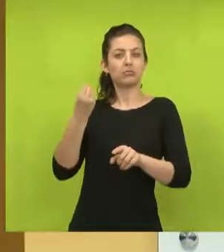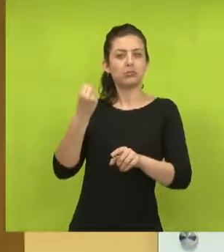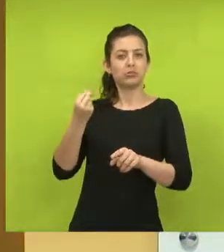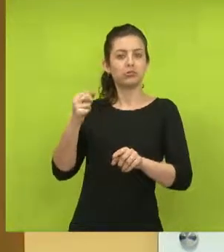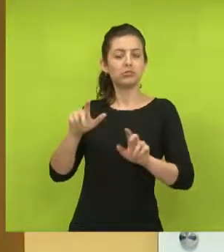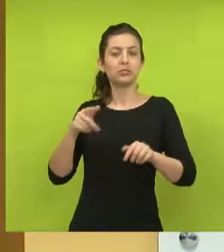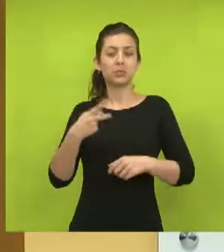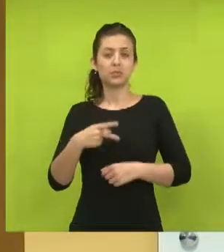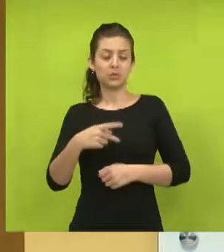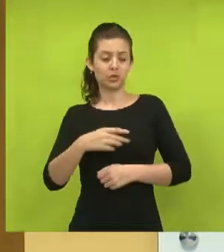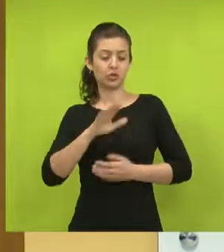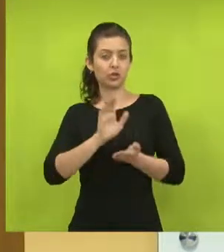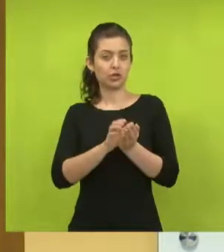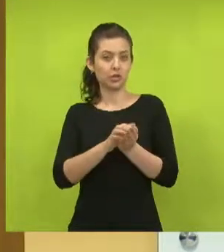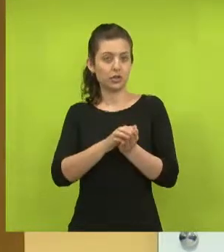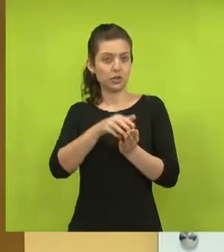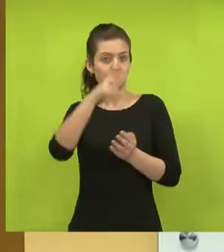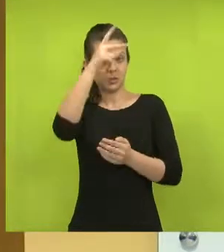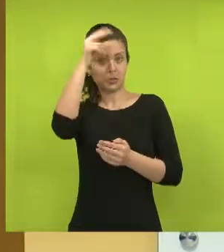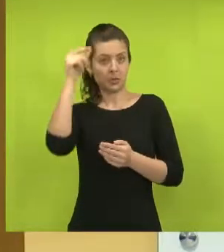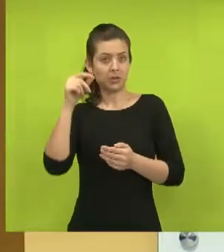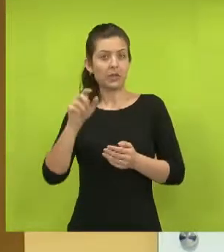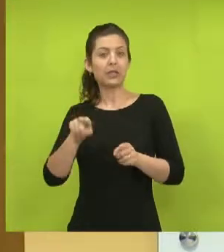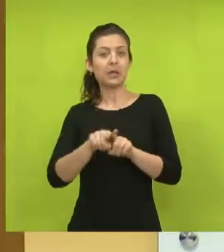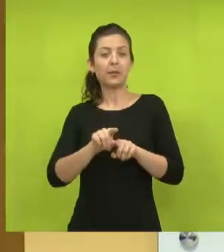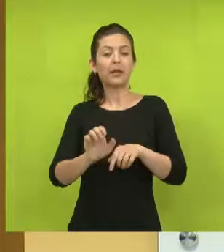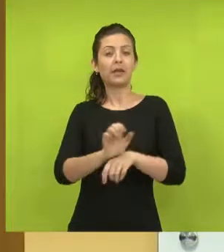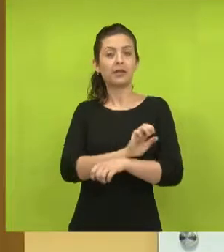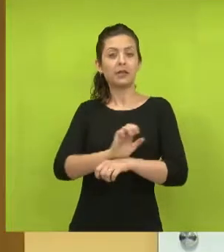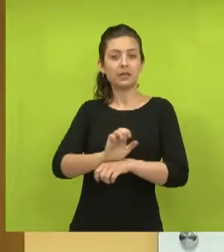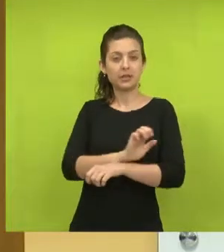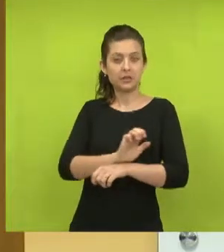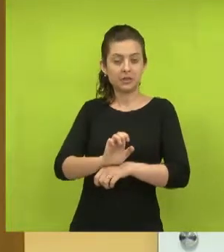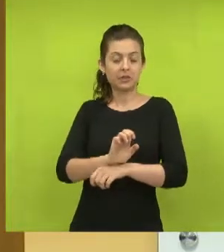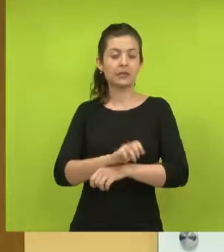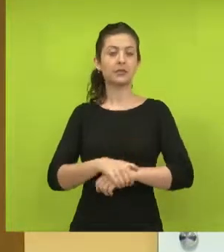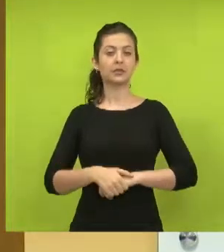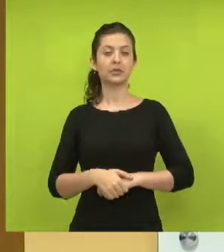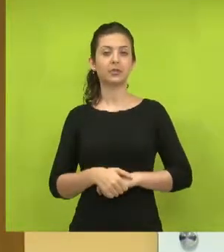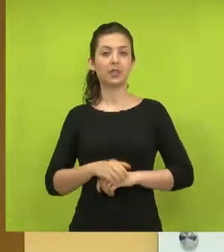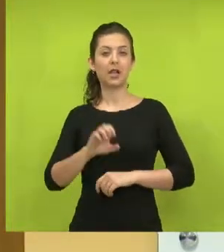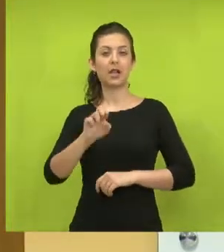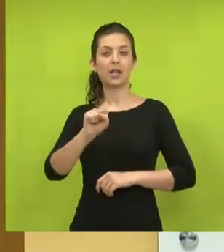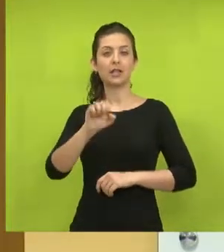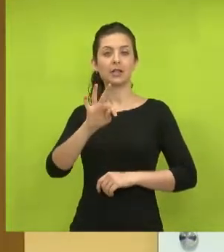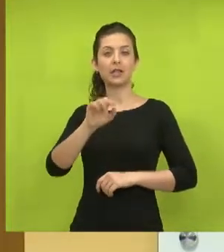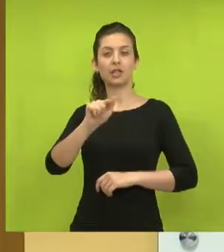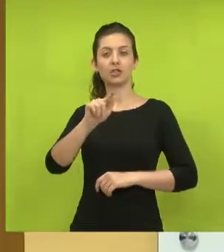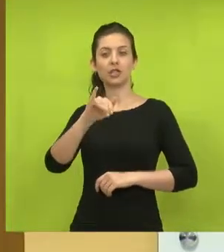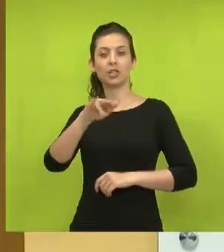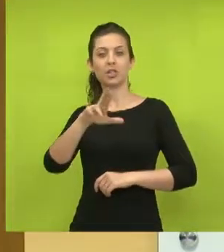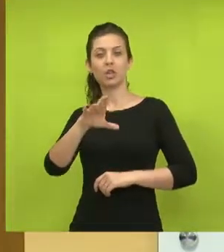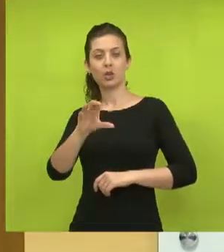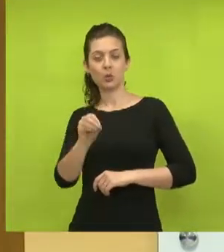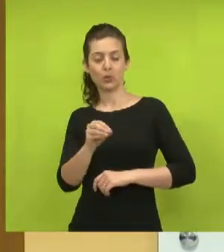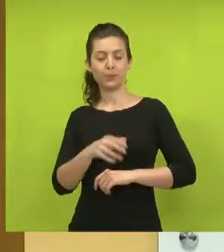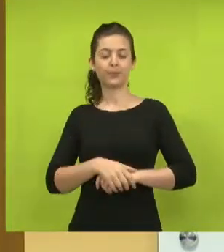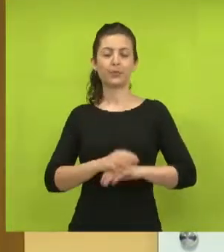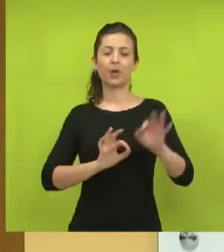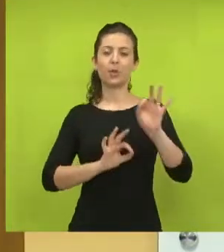Câmara Municipal de Jacareí e também os estagiários, né? O projeto...